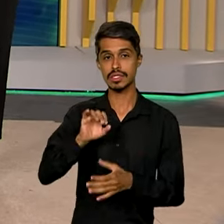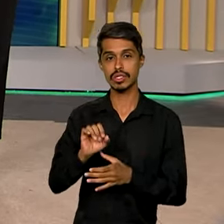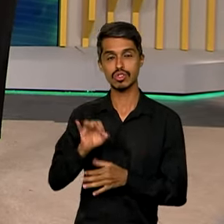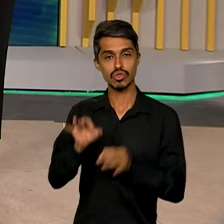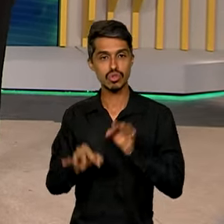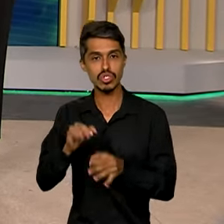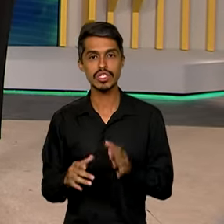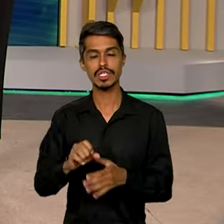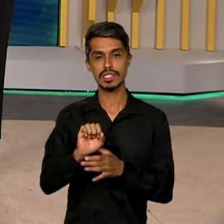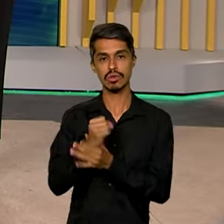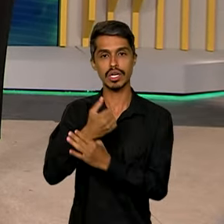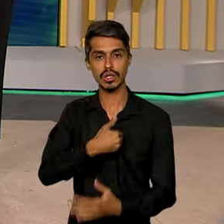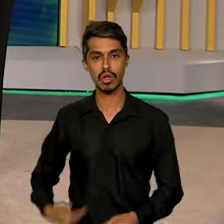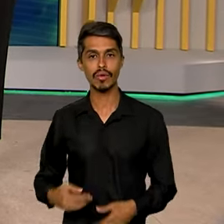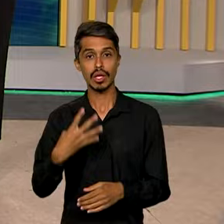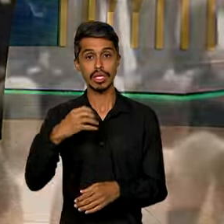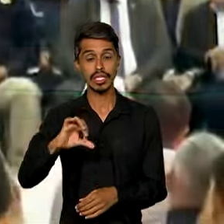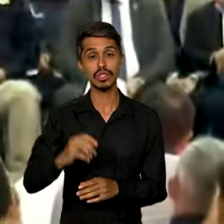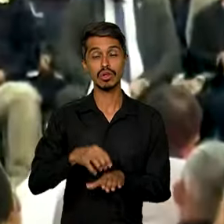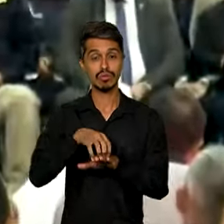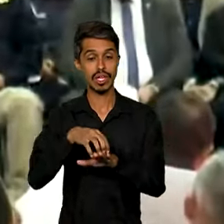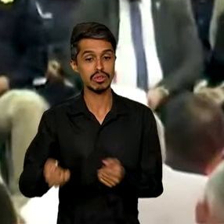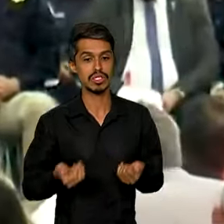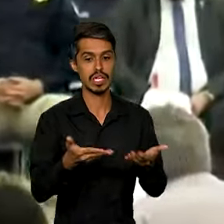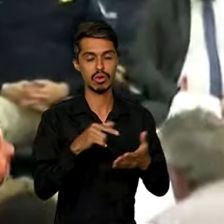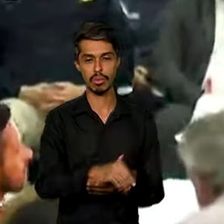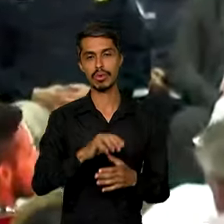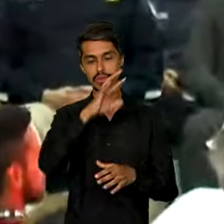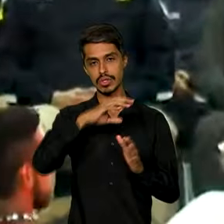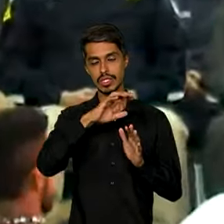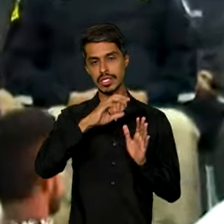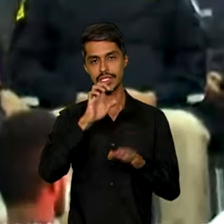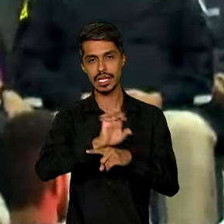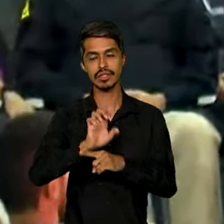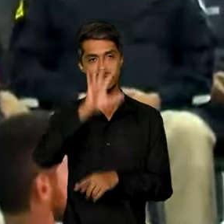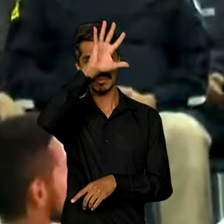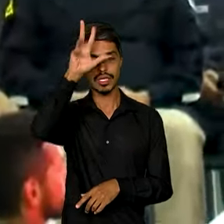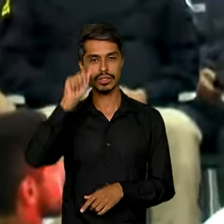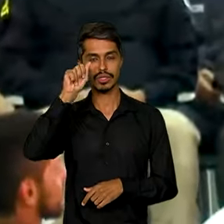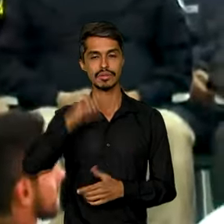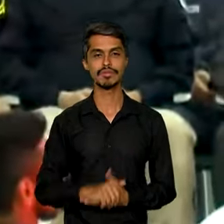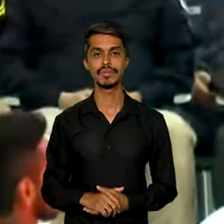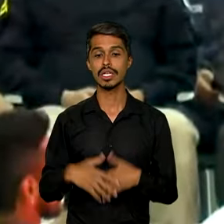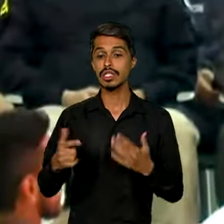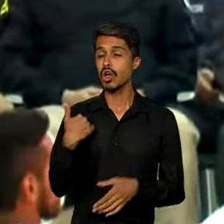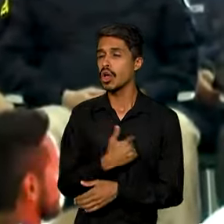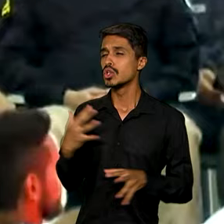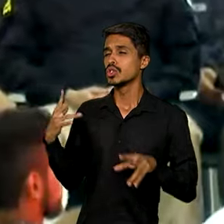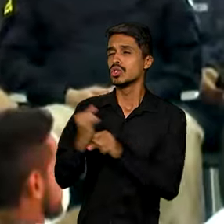49 viaturas para o estado do Amazonas. Se a gente junta AMAS, Amazônia Mais Segura,